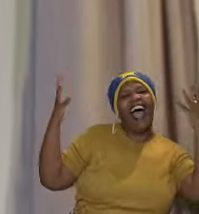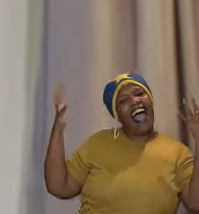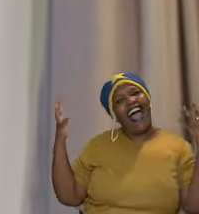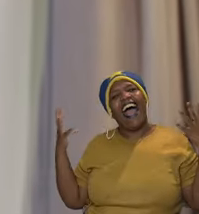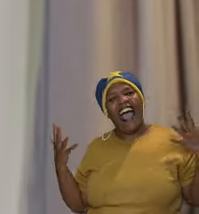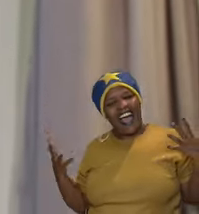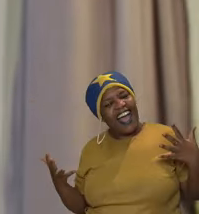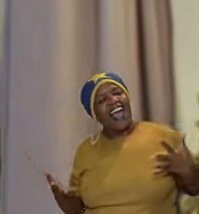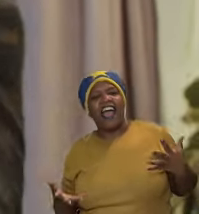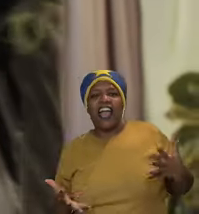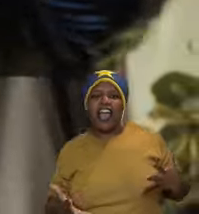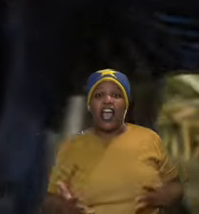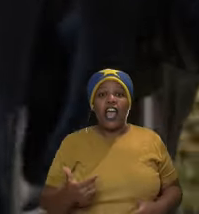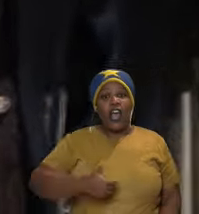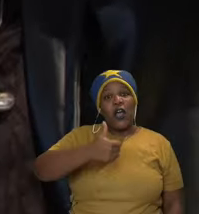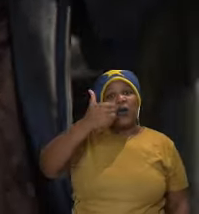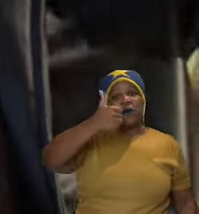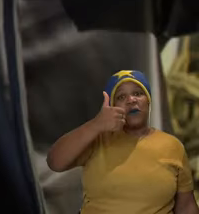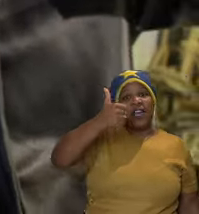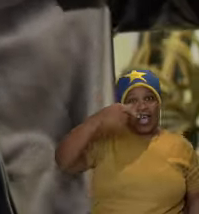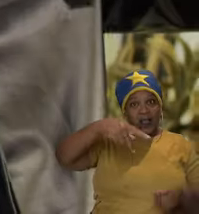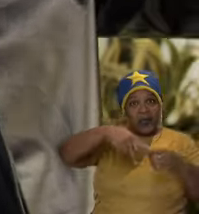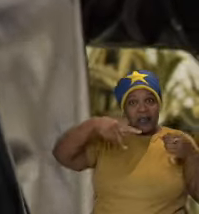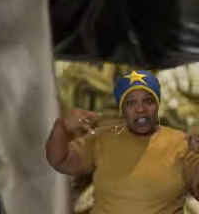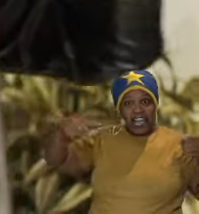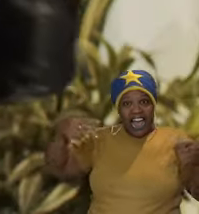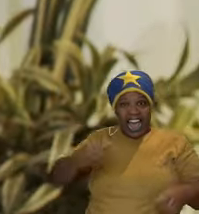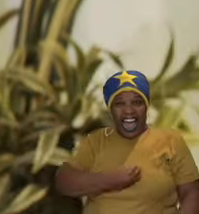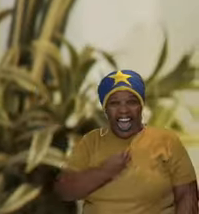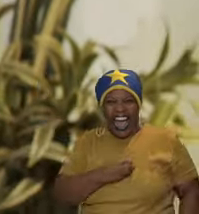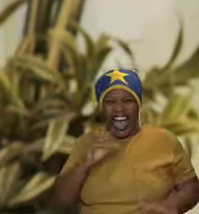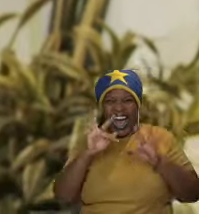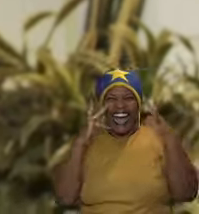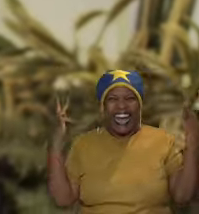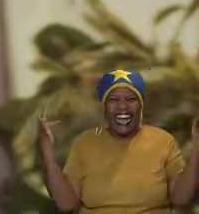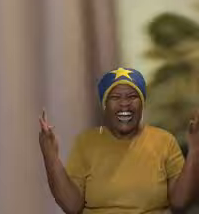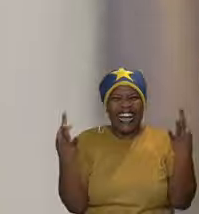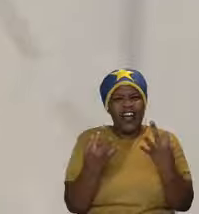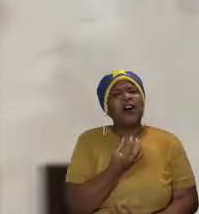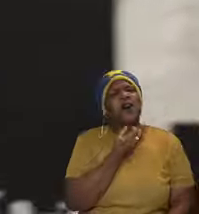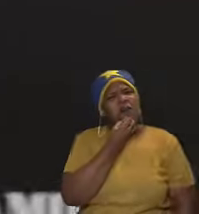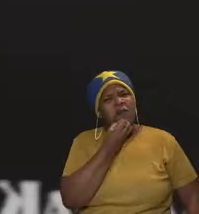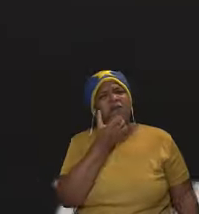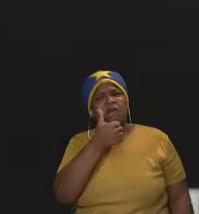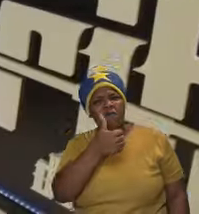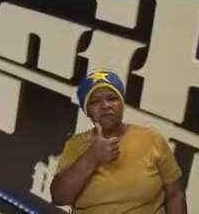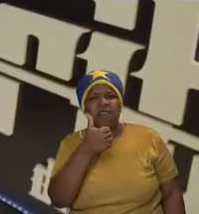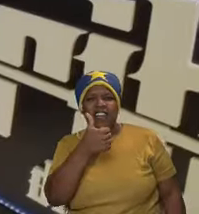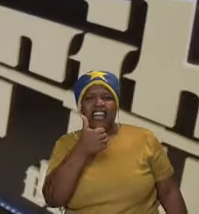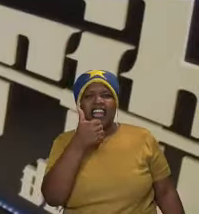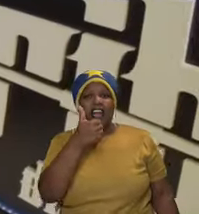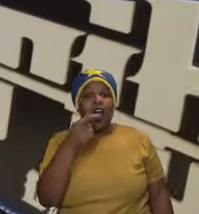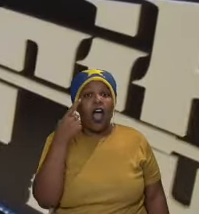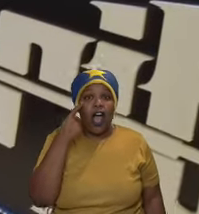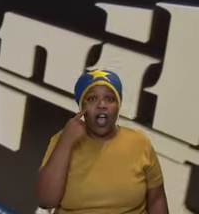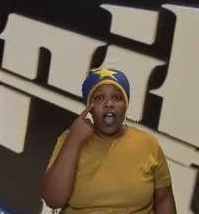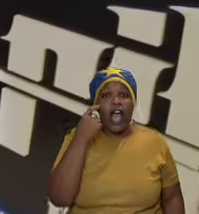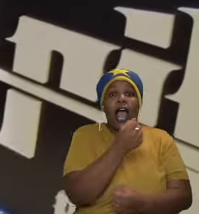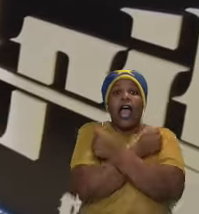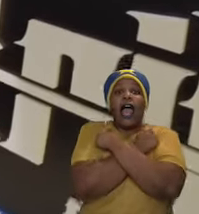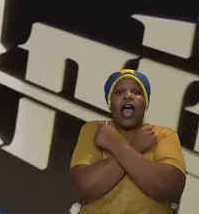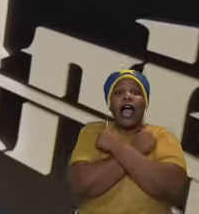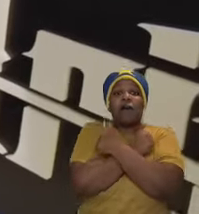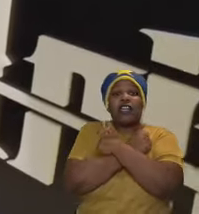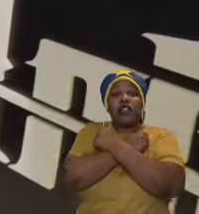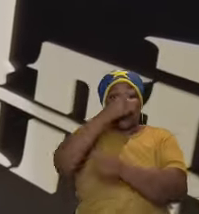palmas. Tribo da periferia ao vivo, família. Bom demais, hein? E o seguinte, um grande abraço pra rapaziada